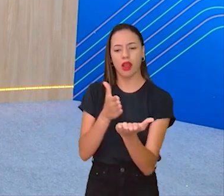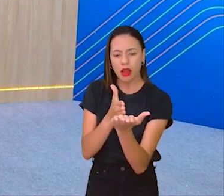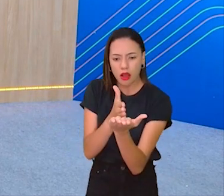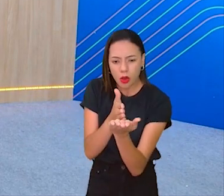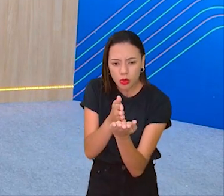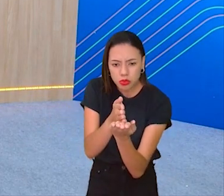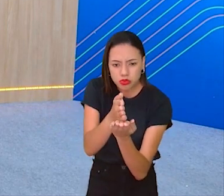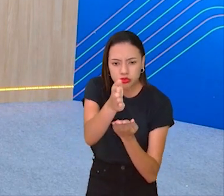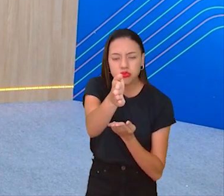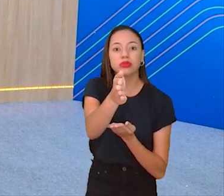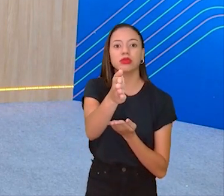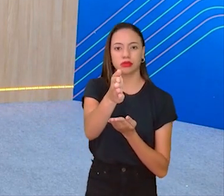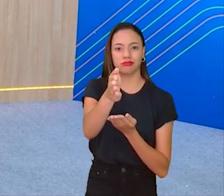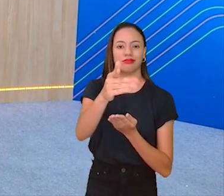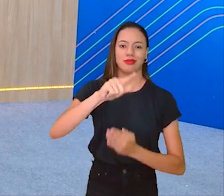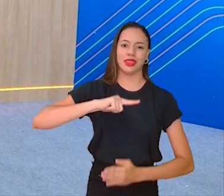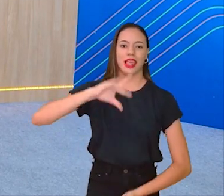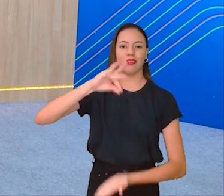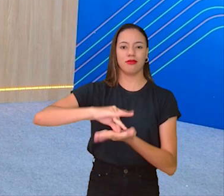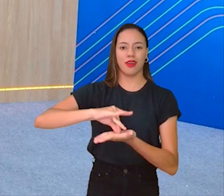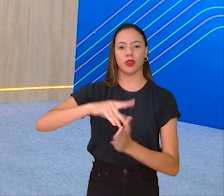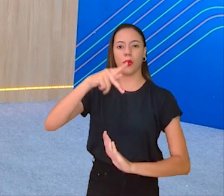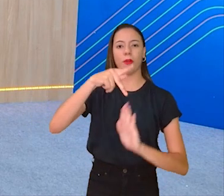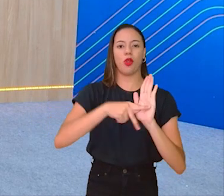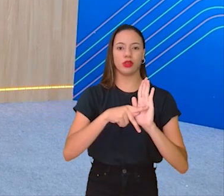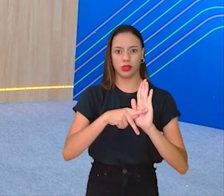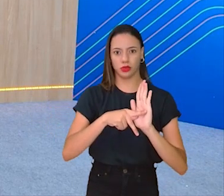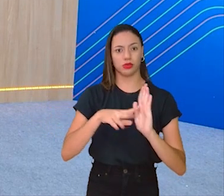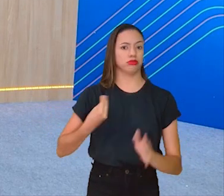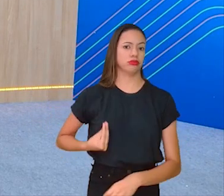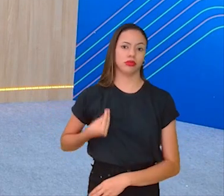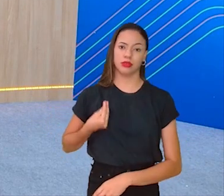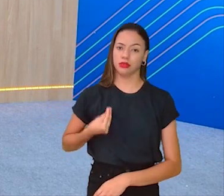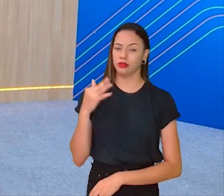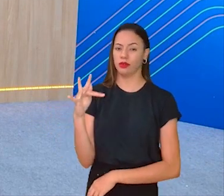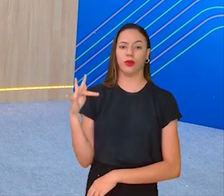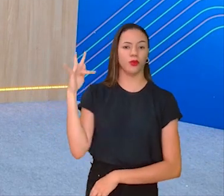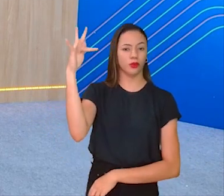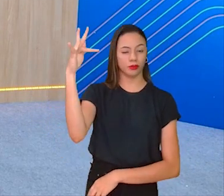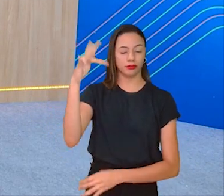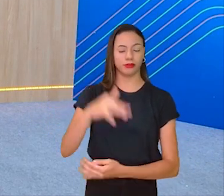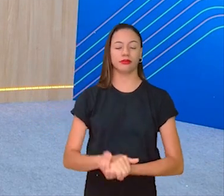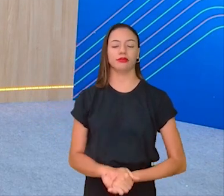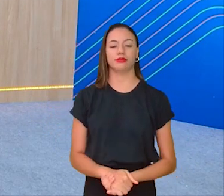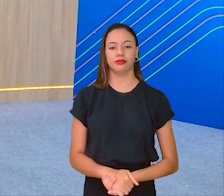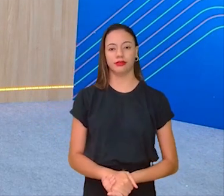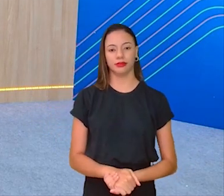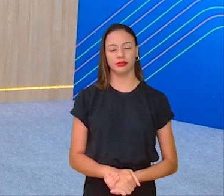caminho, ter realmente um projeto, né, de vida, de futuro. Então,